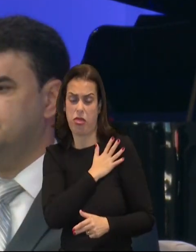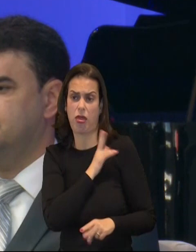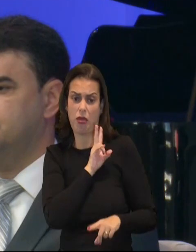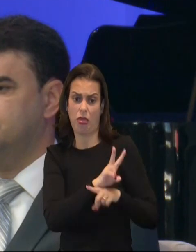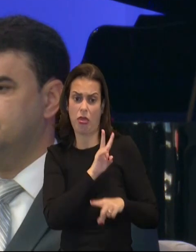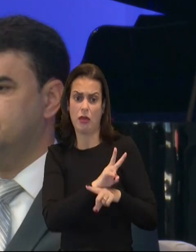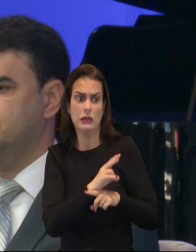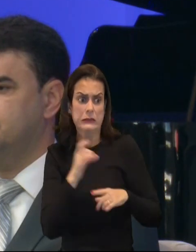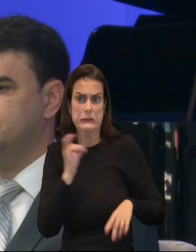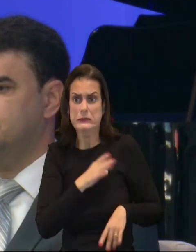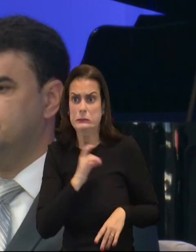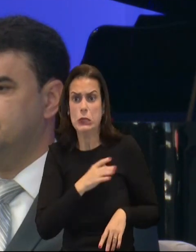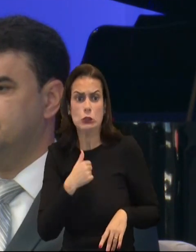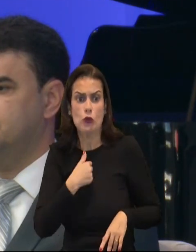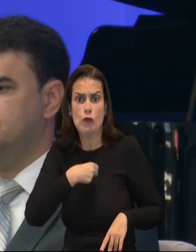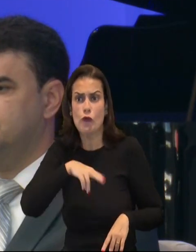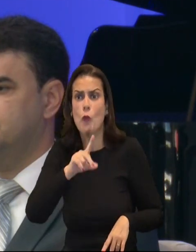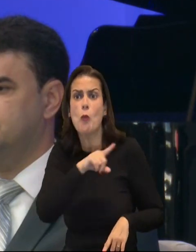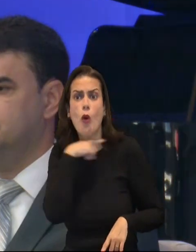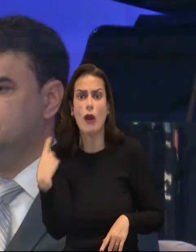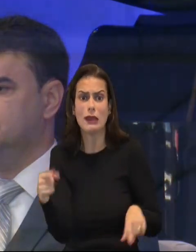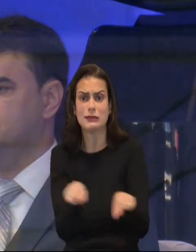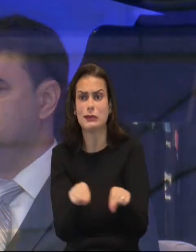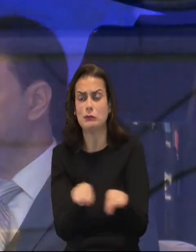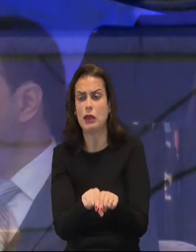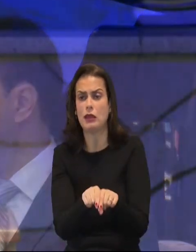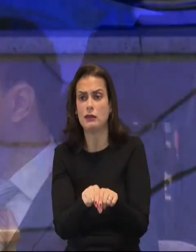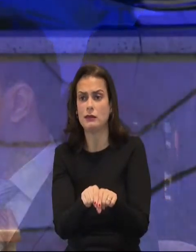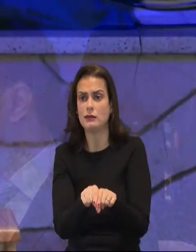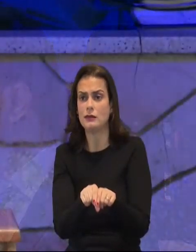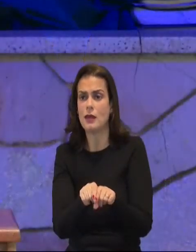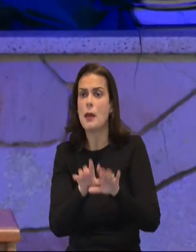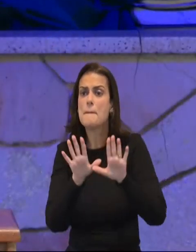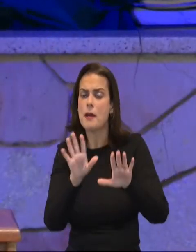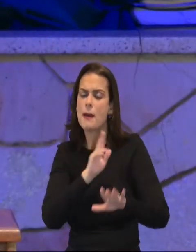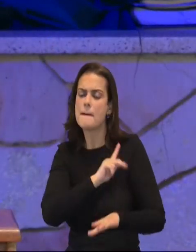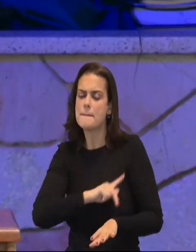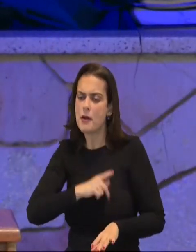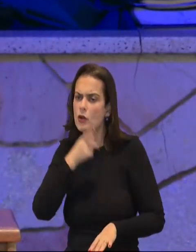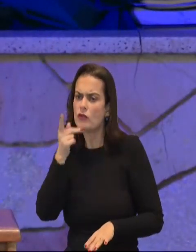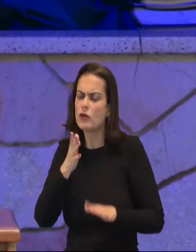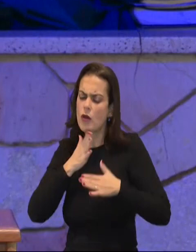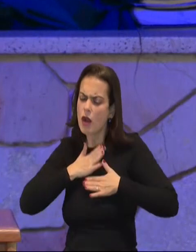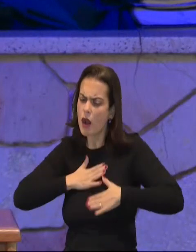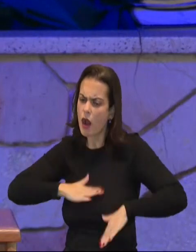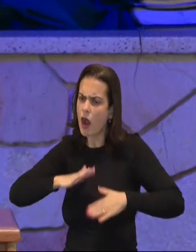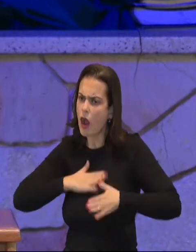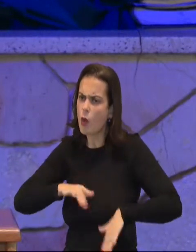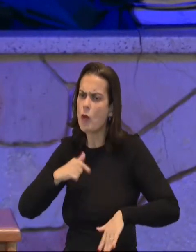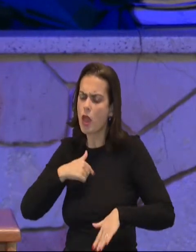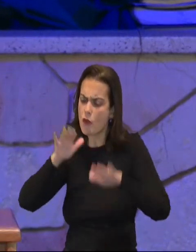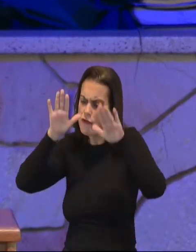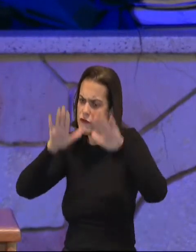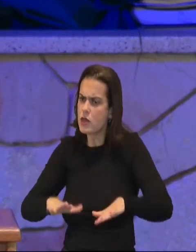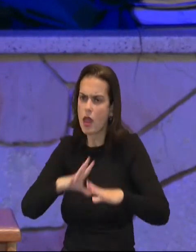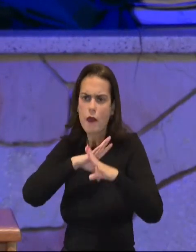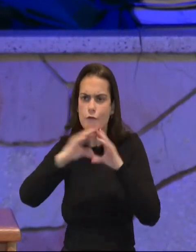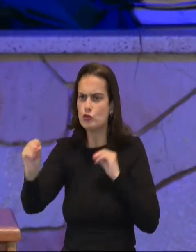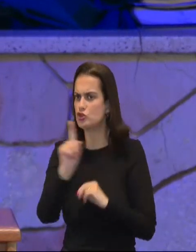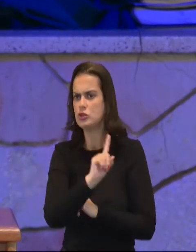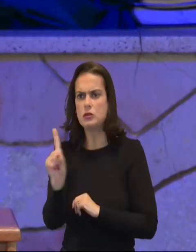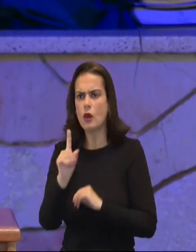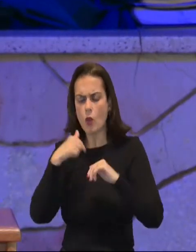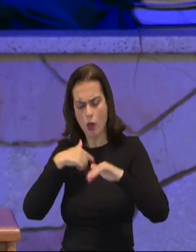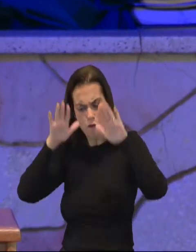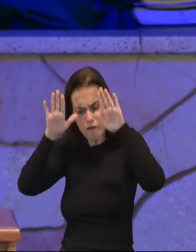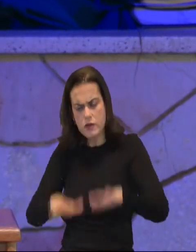quando nós vamos conhecer o Codex Juliano, o Código do Justiniano, que foi o imperador que criou a Corpus Juris